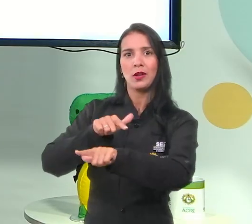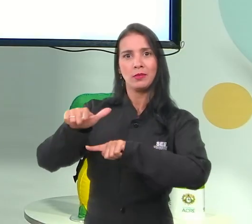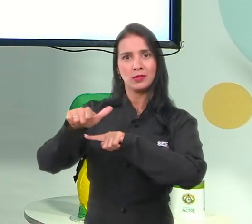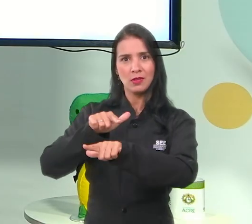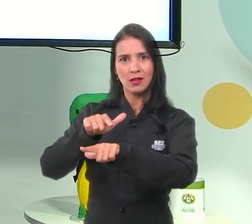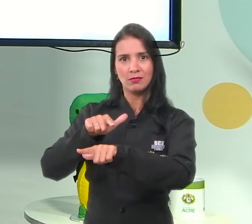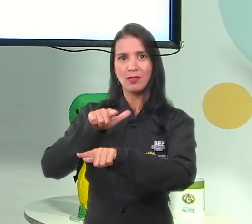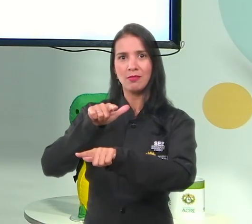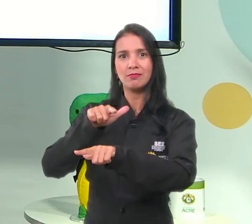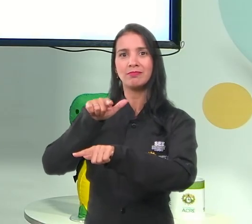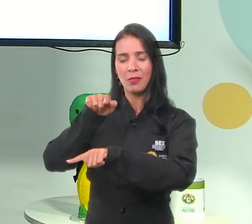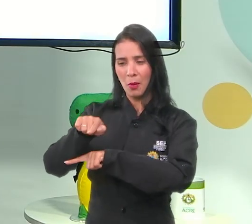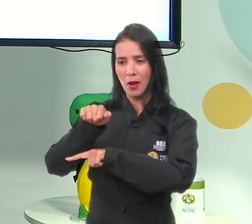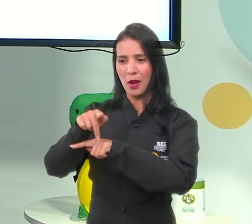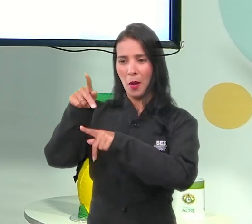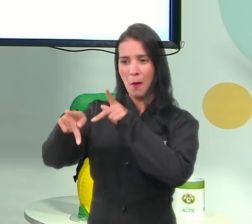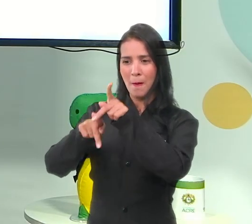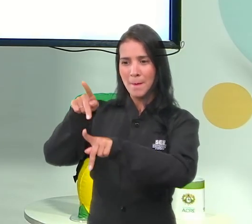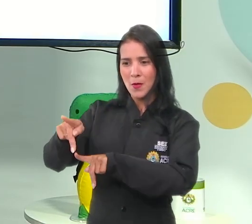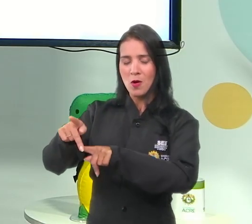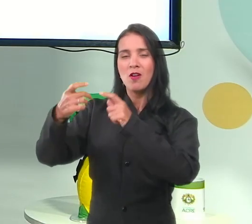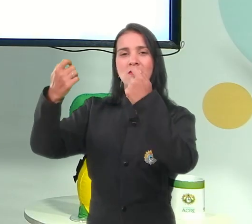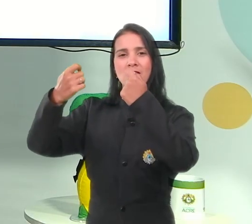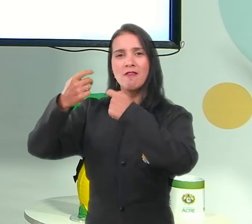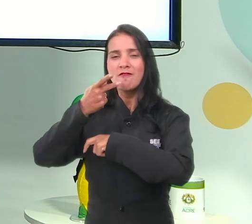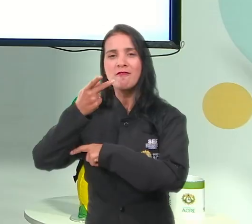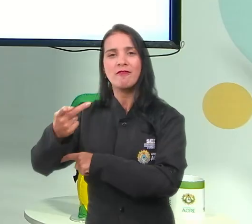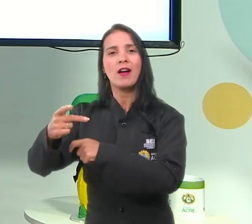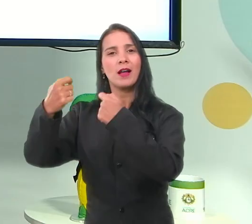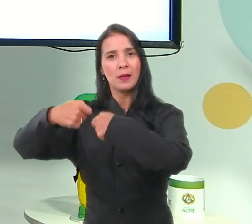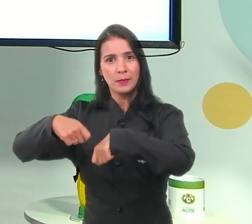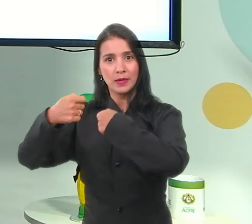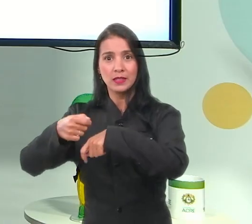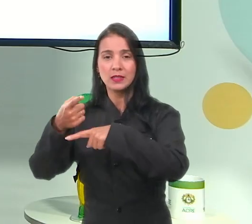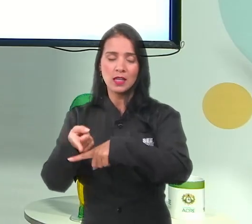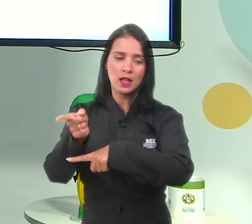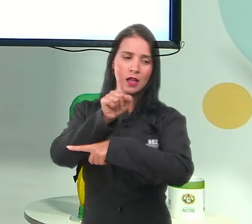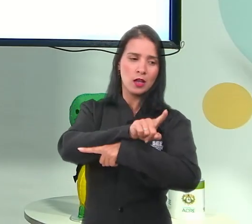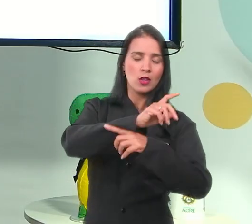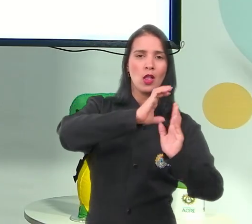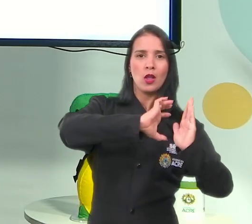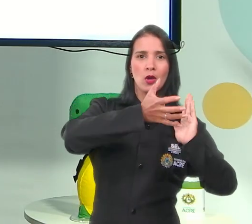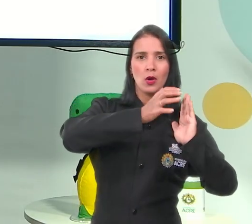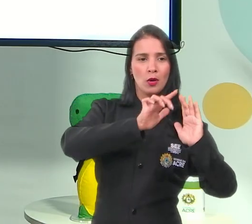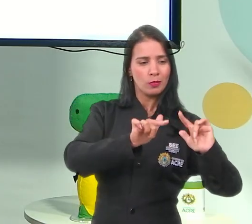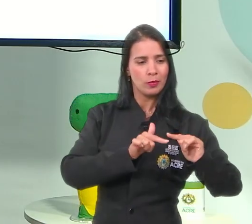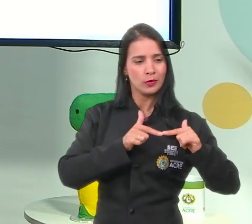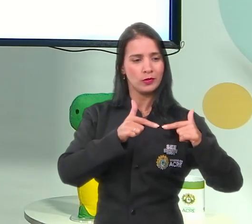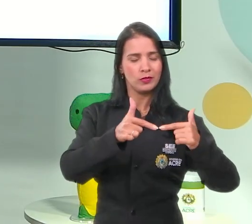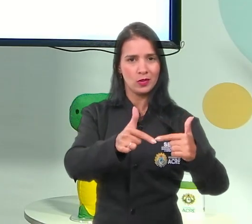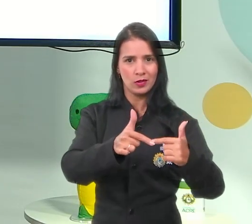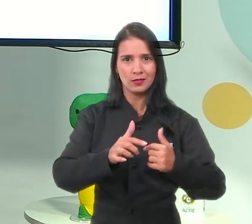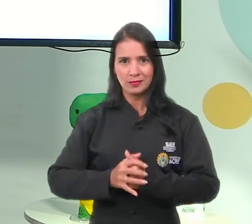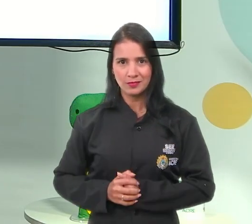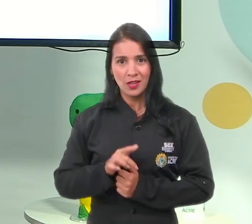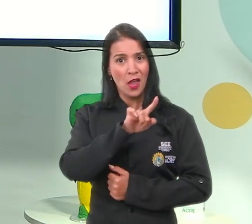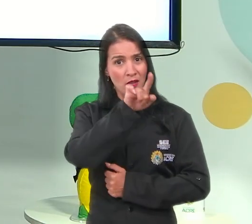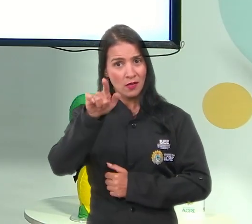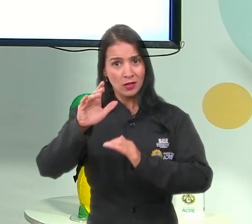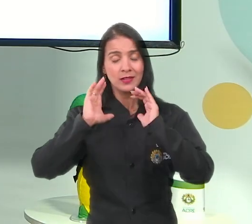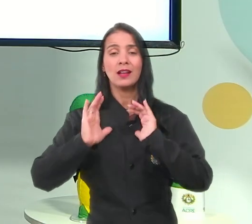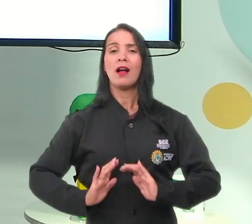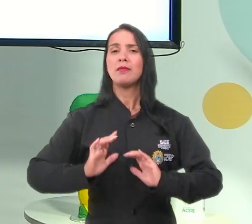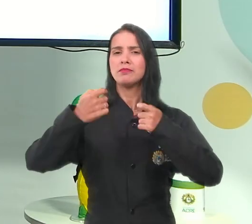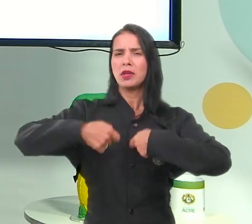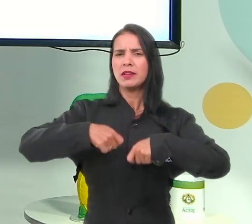as providências, elas devem ser tomadas nesse sentido. E enquanto cidadão, você tem que cobrar. Você